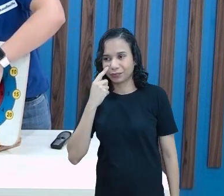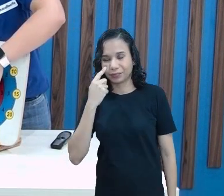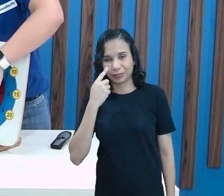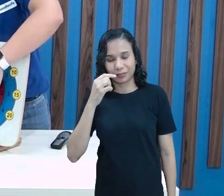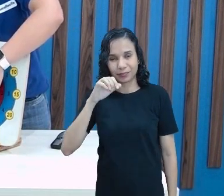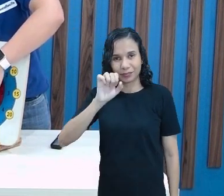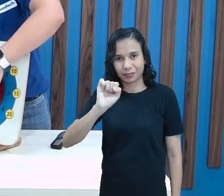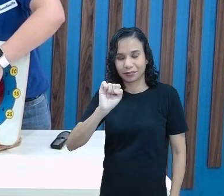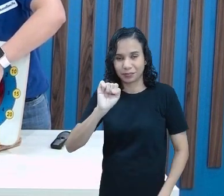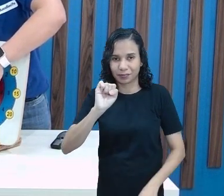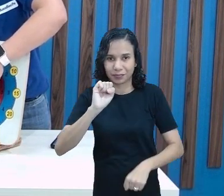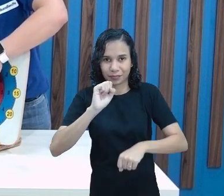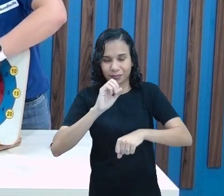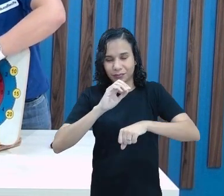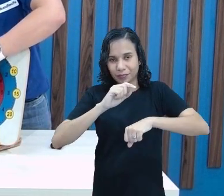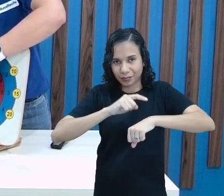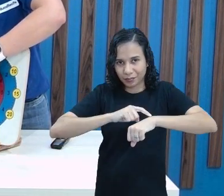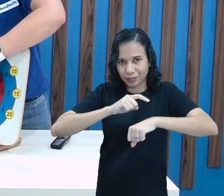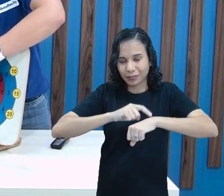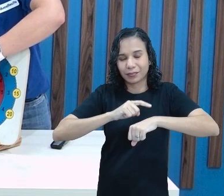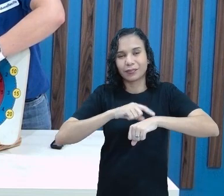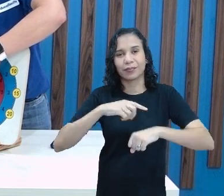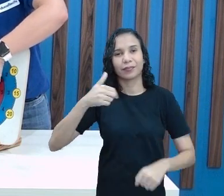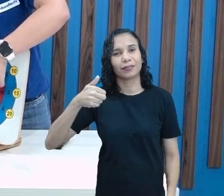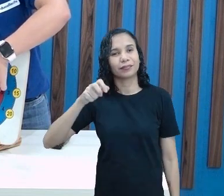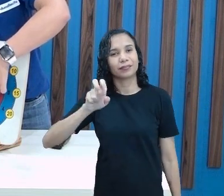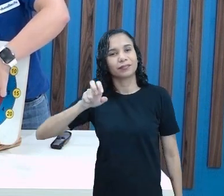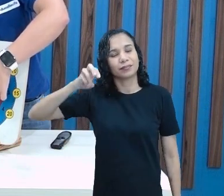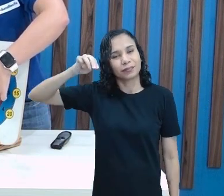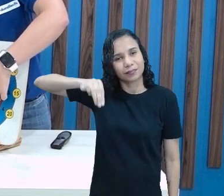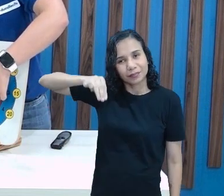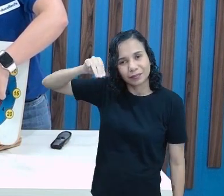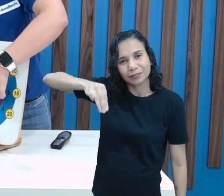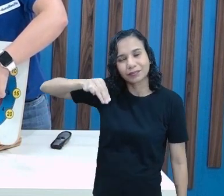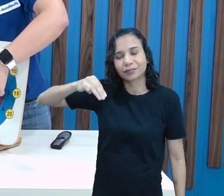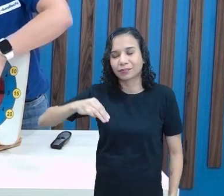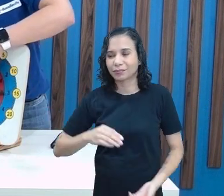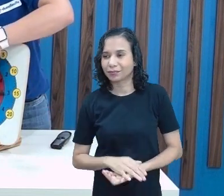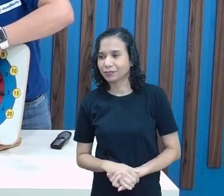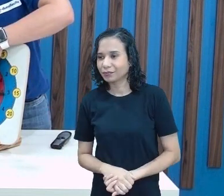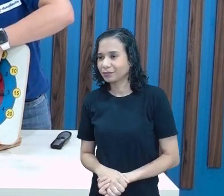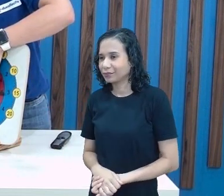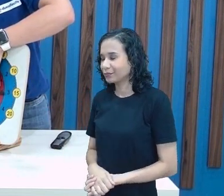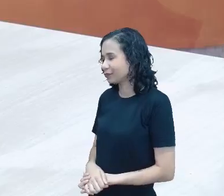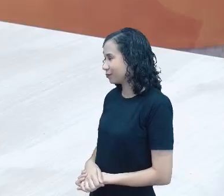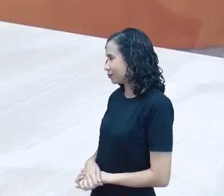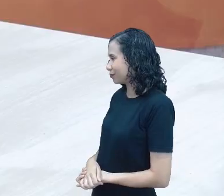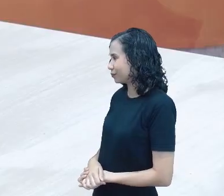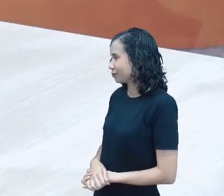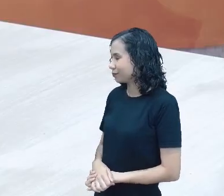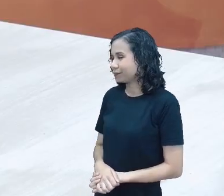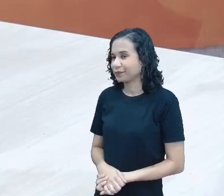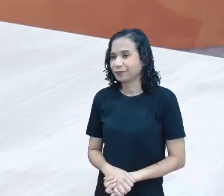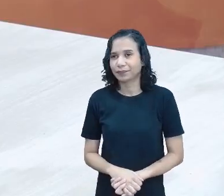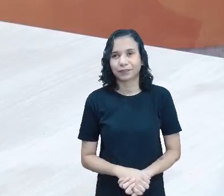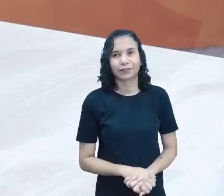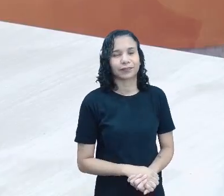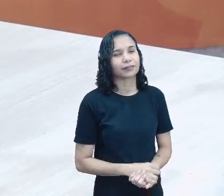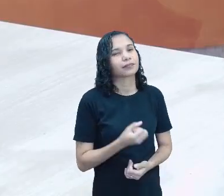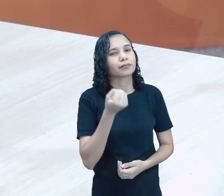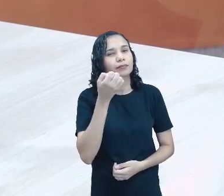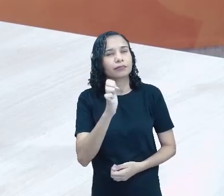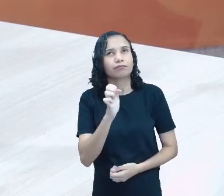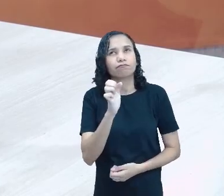8. E agora no 15, tá? Tá aqui o relógio, ó, 8h15.